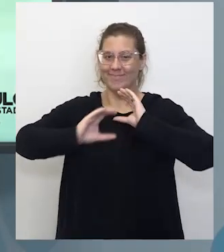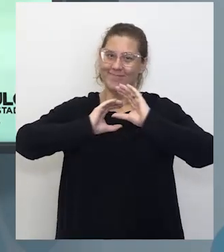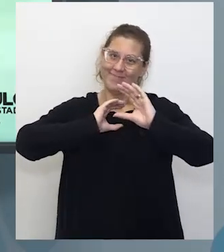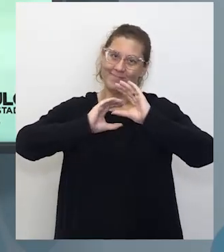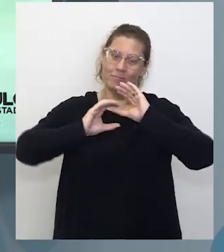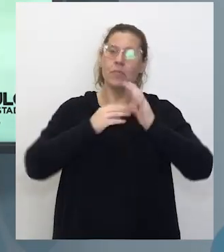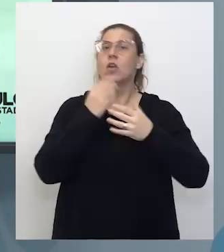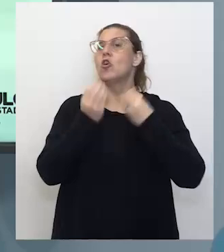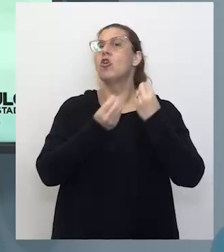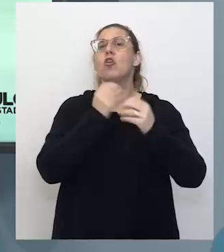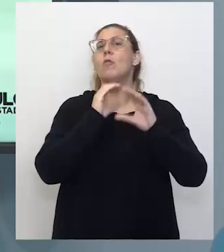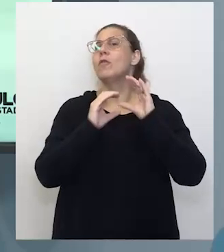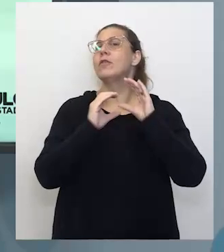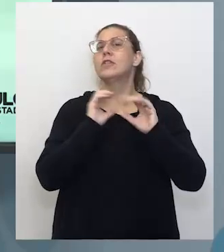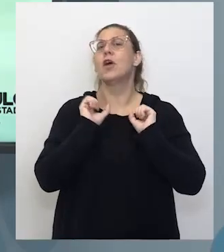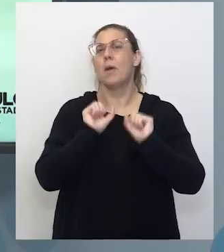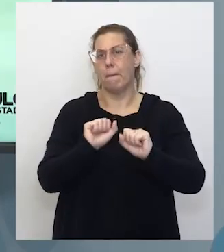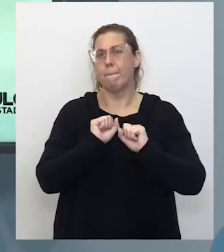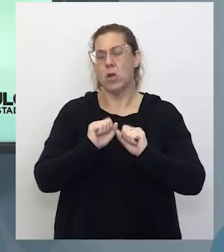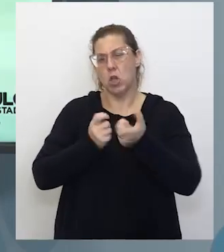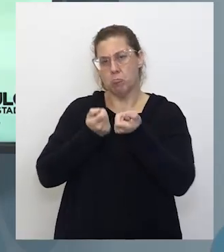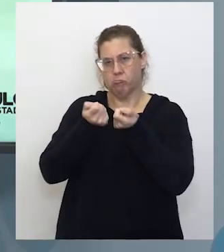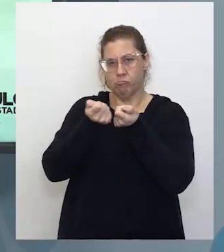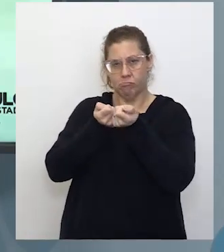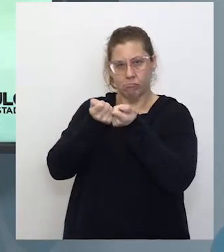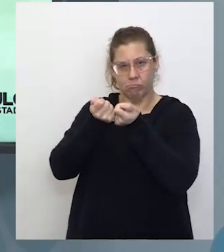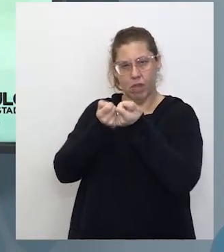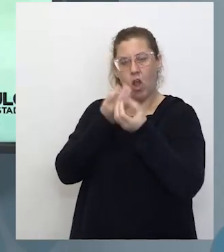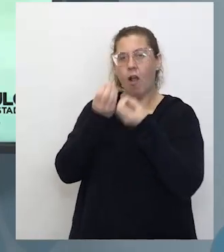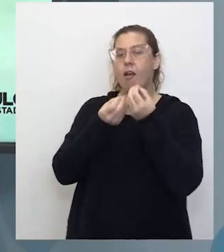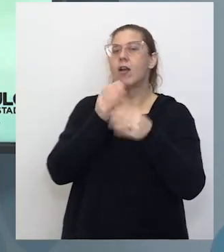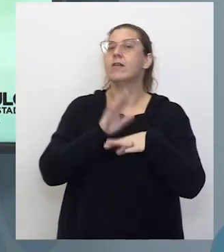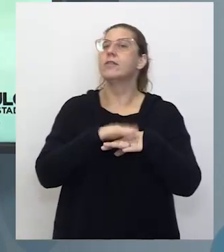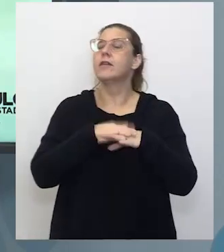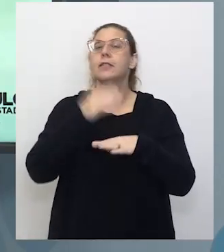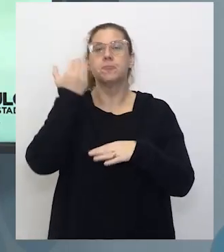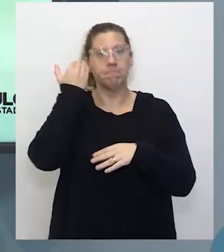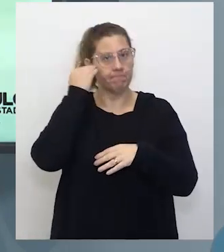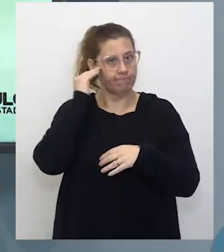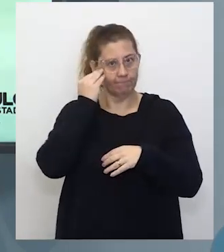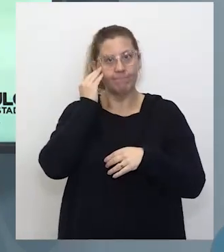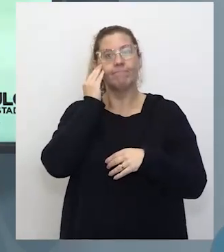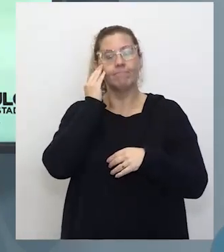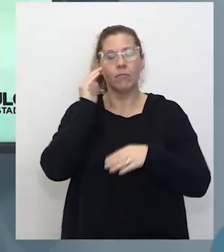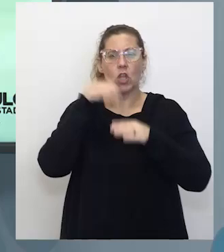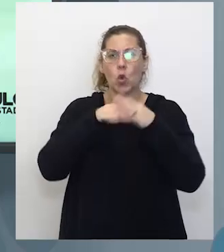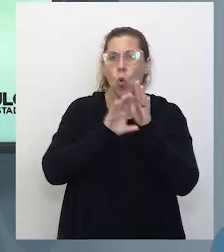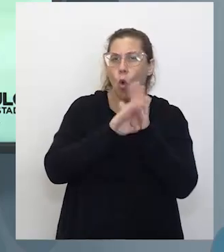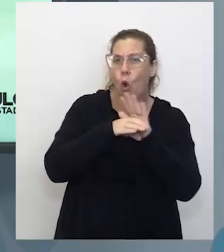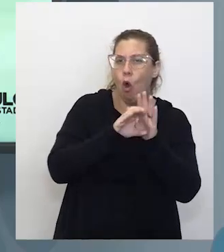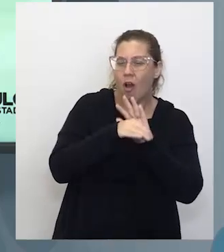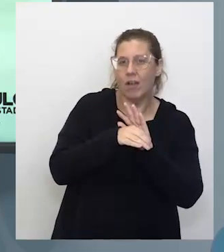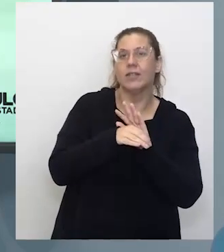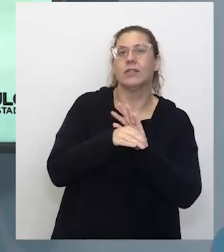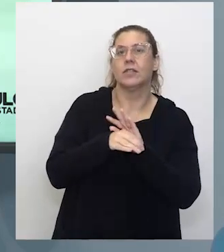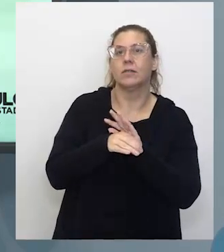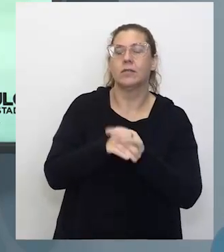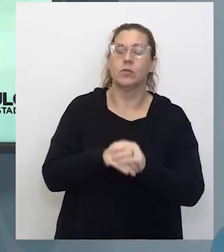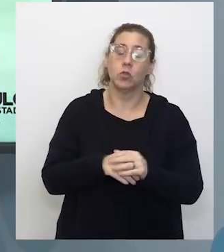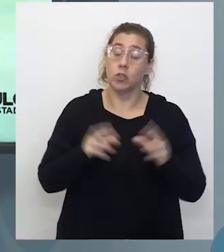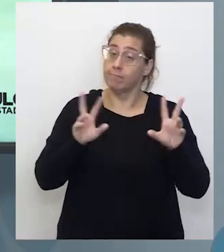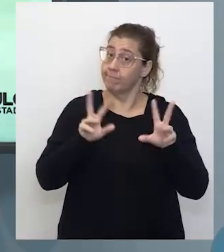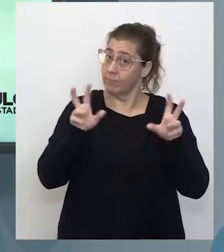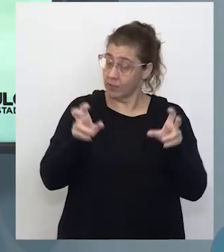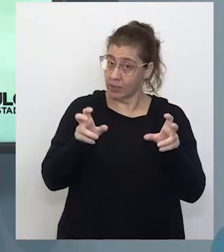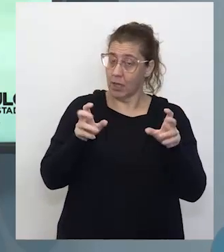E como essa comunicação ela pode ser manipulada, como ela precisa ser entendida dentro do seu contexto, dentro do seu tema,